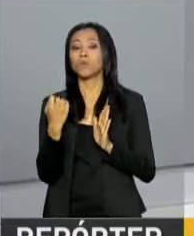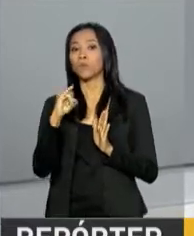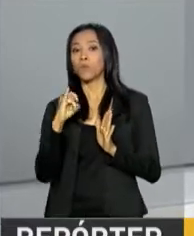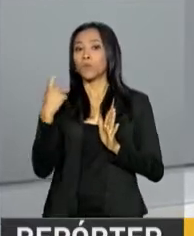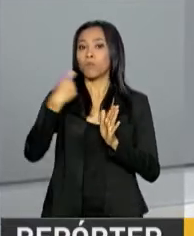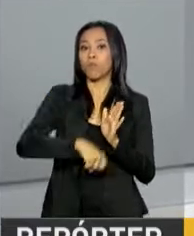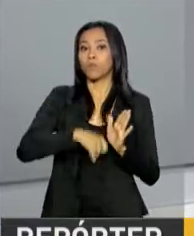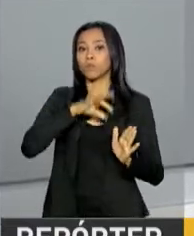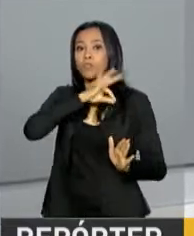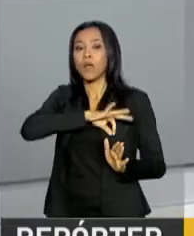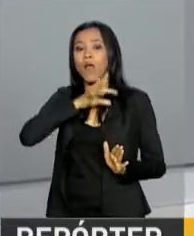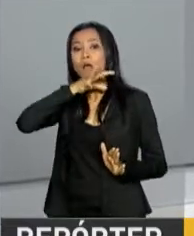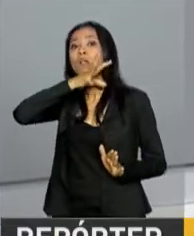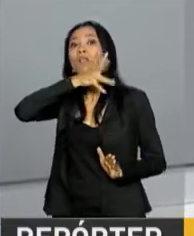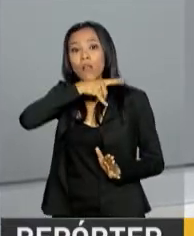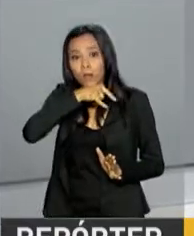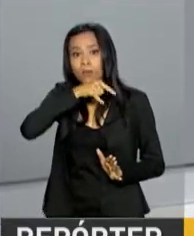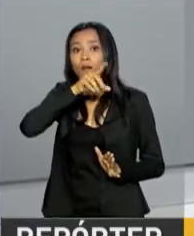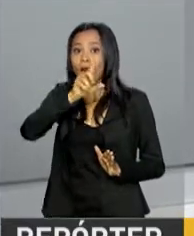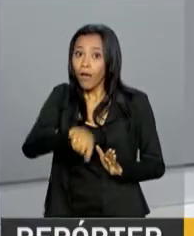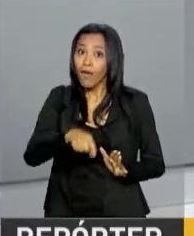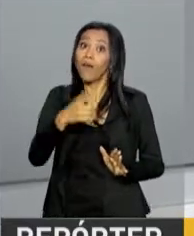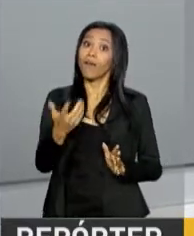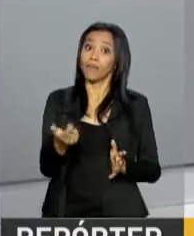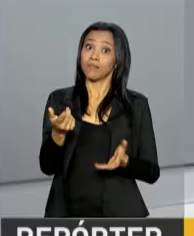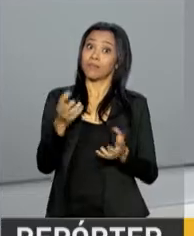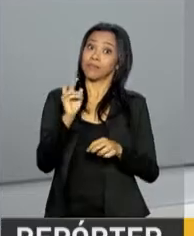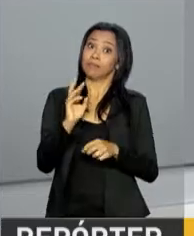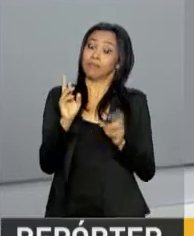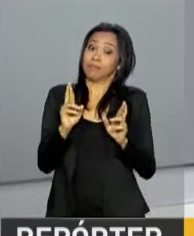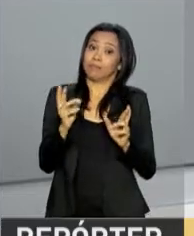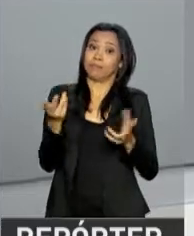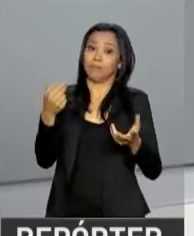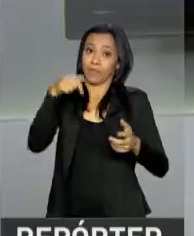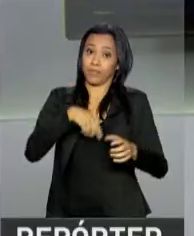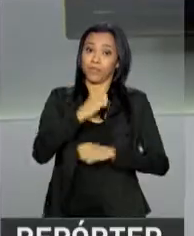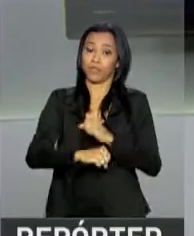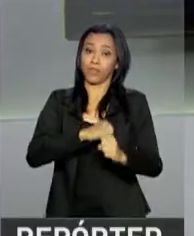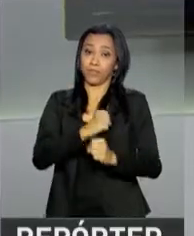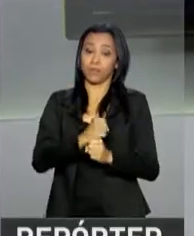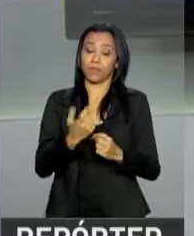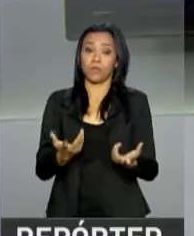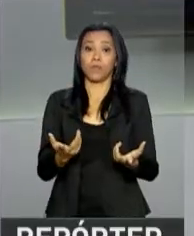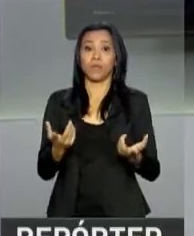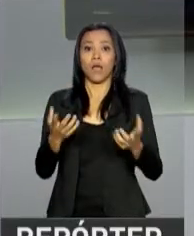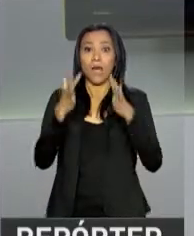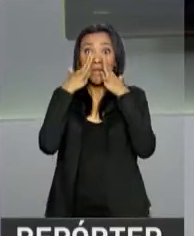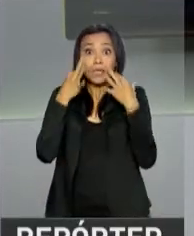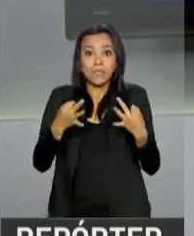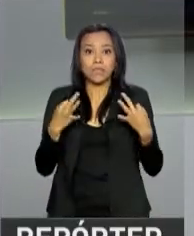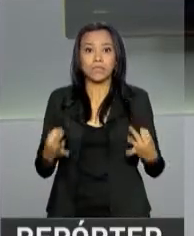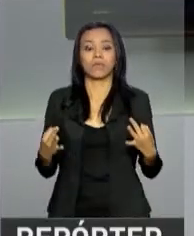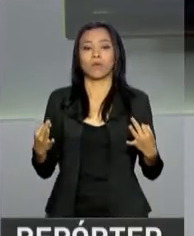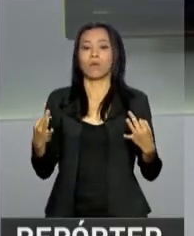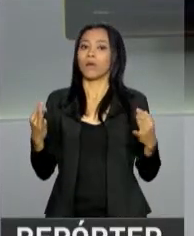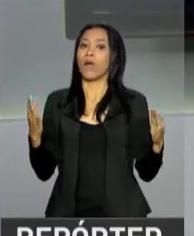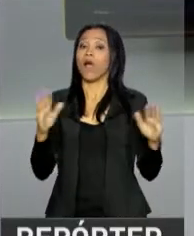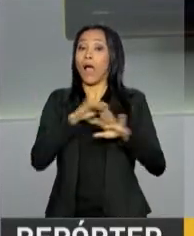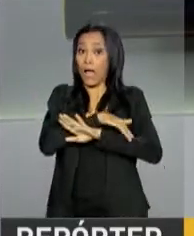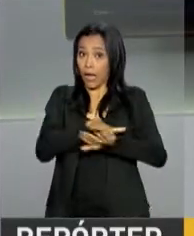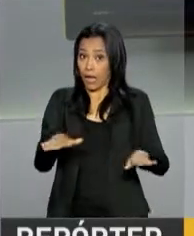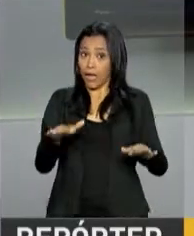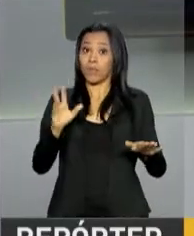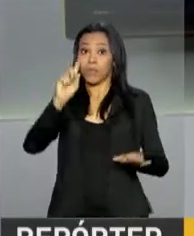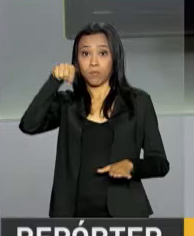64 por cento do número de documentos esperados para este ano e atenção o prazo de entrega termina na próxima